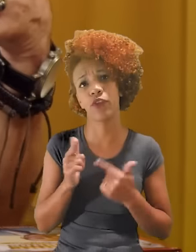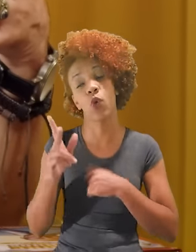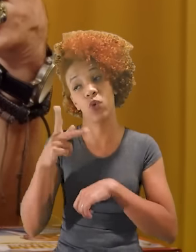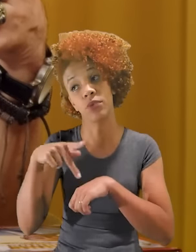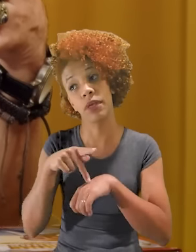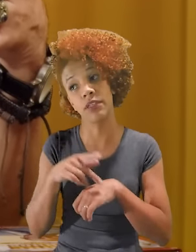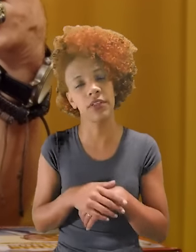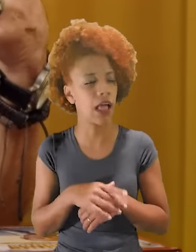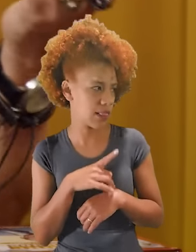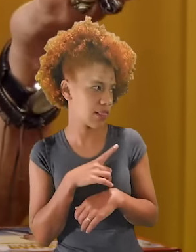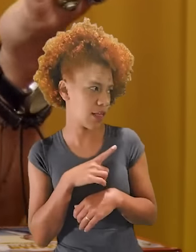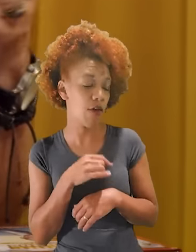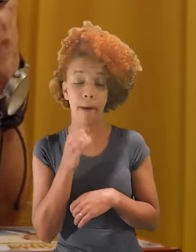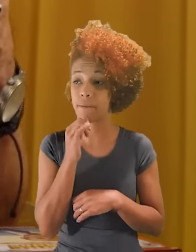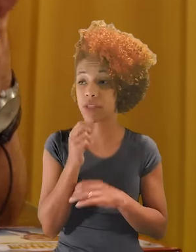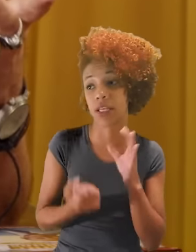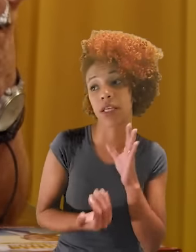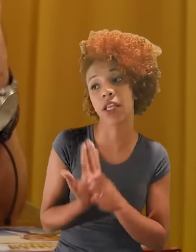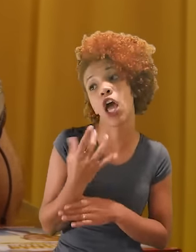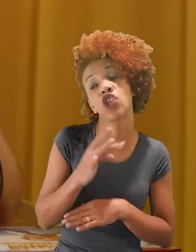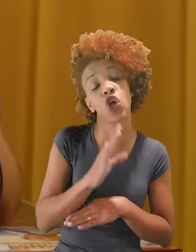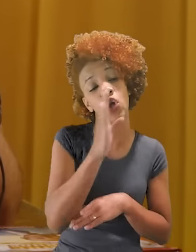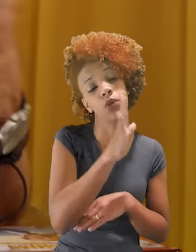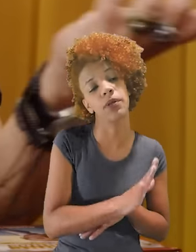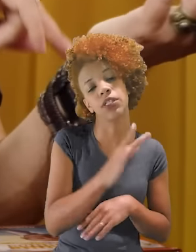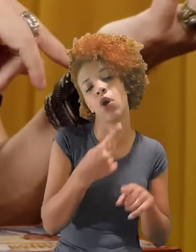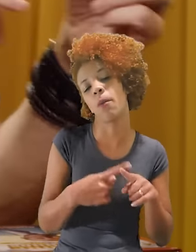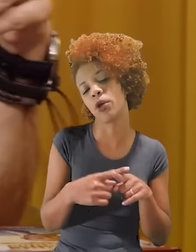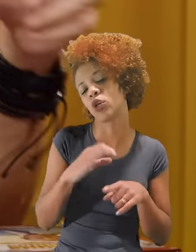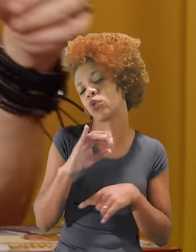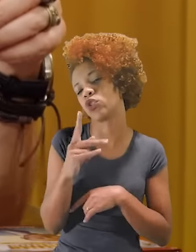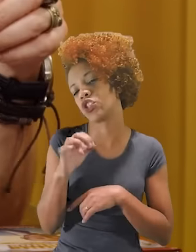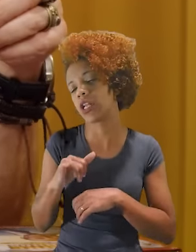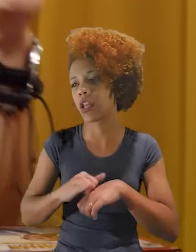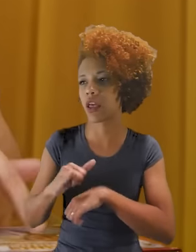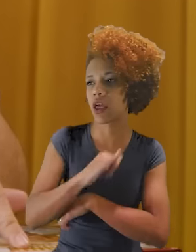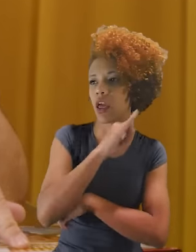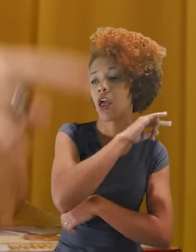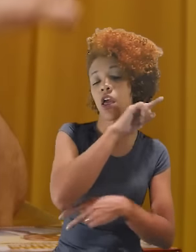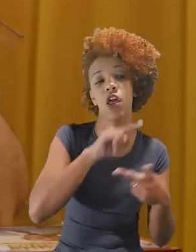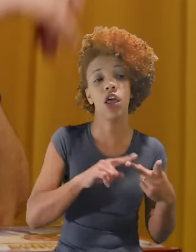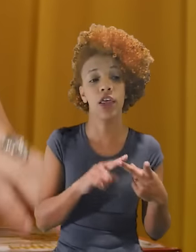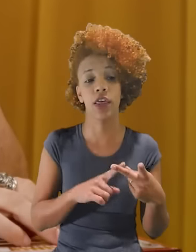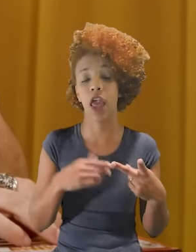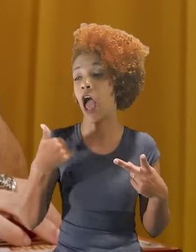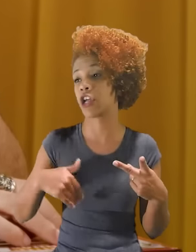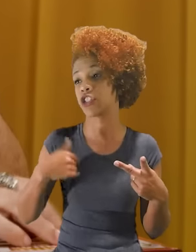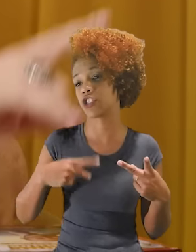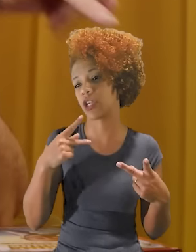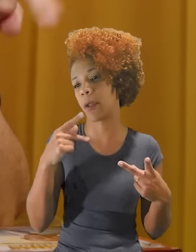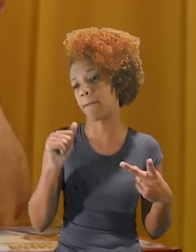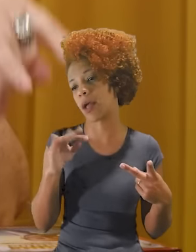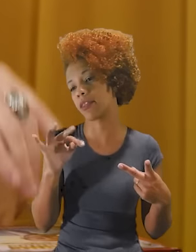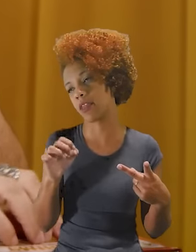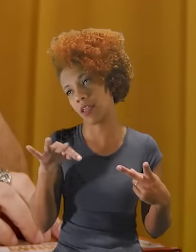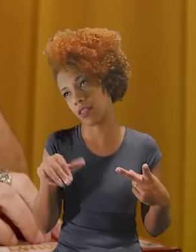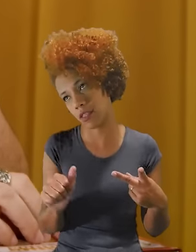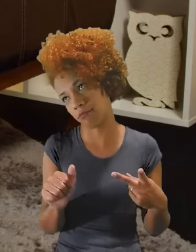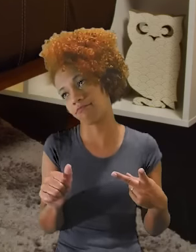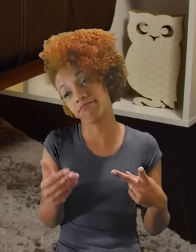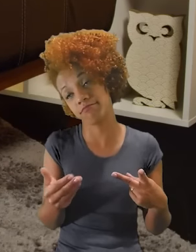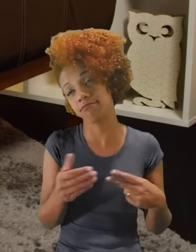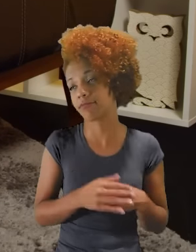nos outros países, né? Teve também? Teve, mas, por exemplo, criar foi só no Brasil. Porque o do Chile é um aviãozinho e na Argentina eles puseram o Pateta. É o Pateta que faz e tal.